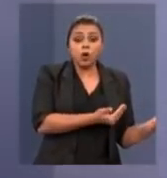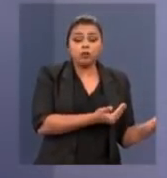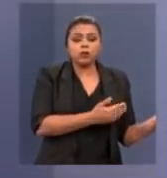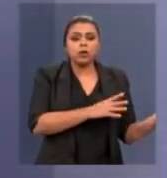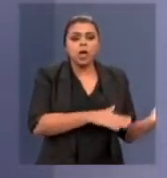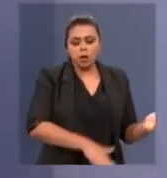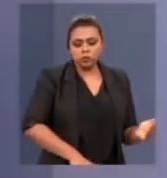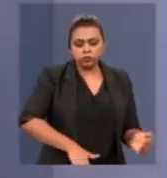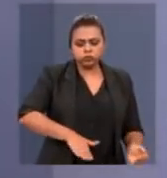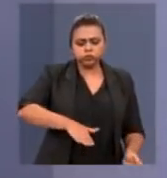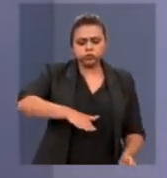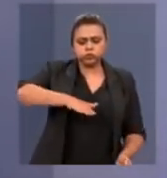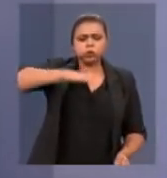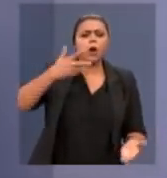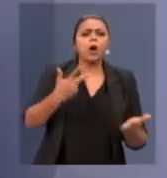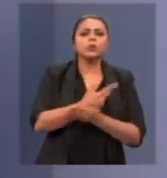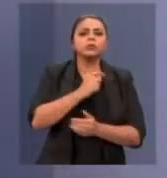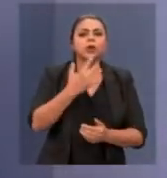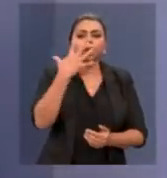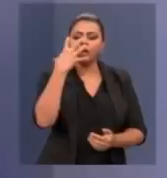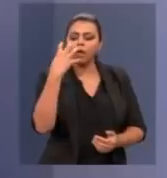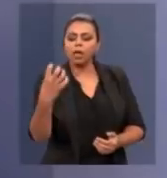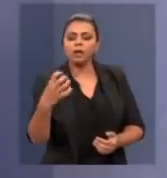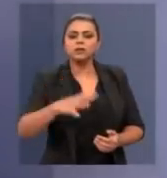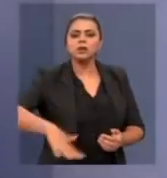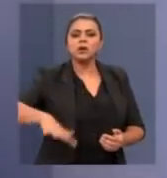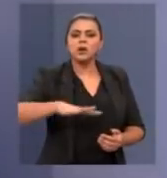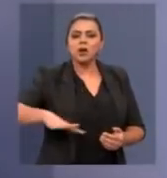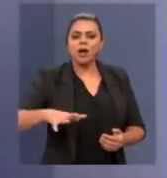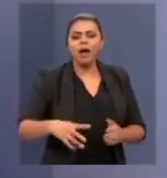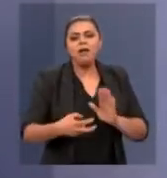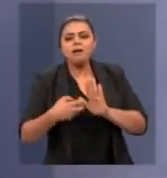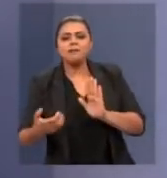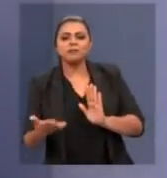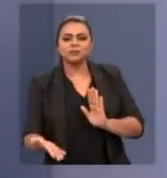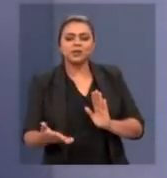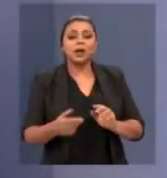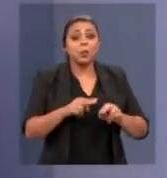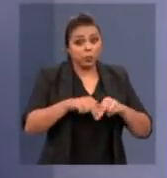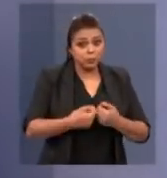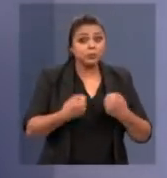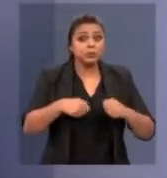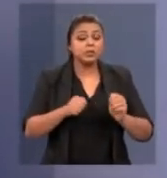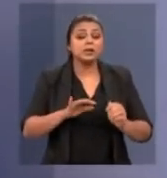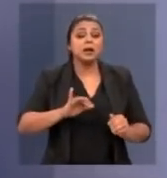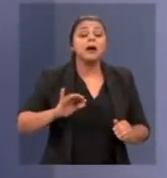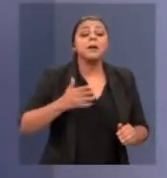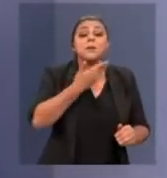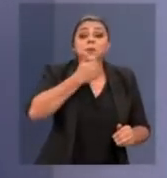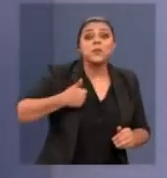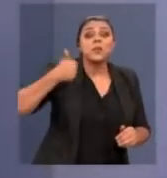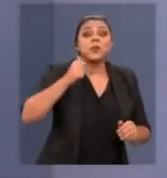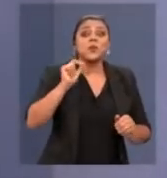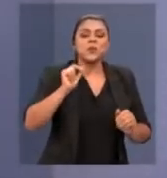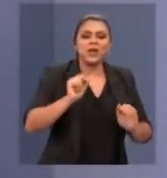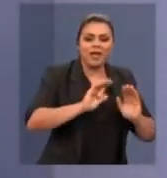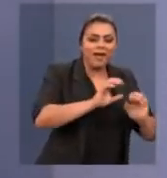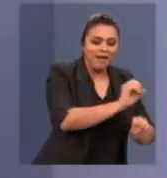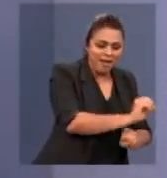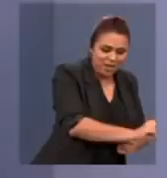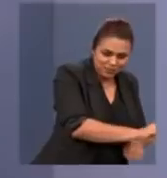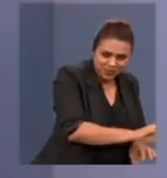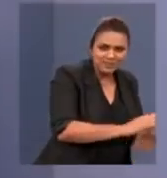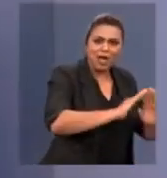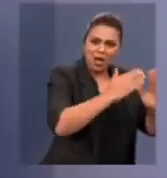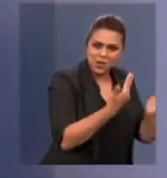falta de educação é que gera sintomas vão tocar quem vamos melhorar a educação pra acabar com a fábrica e cuidar de